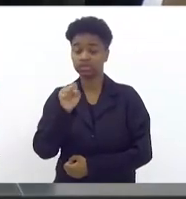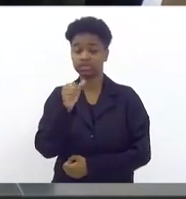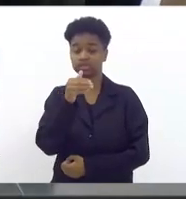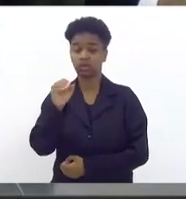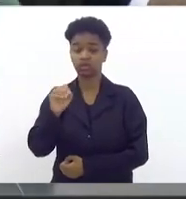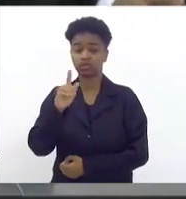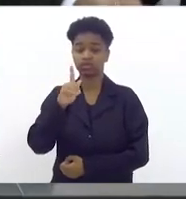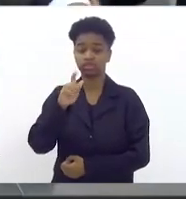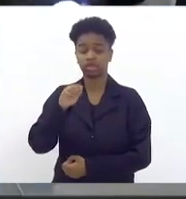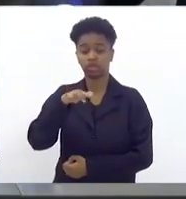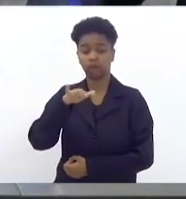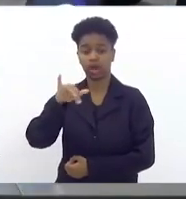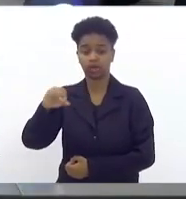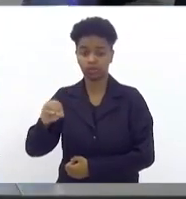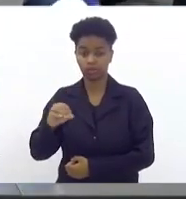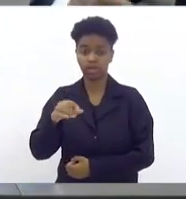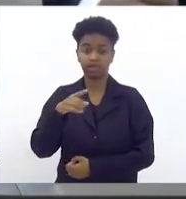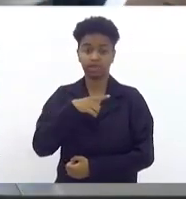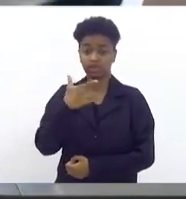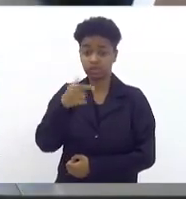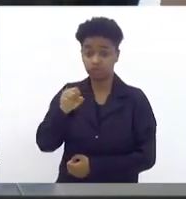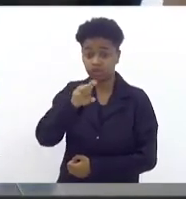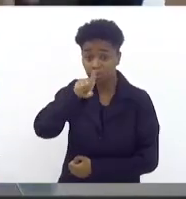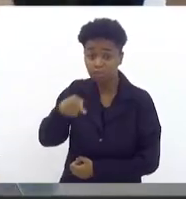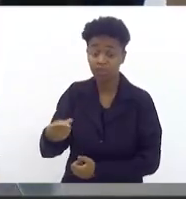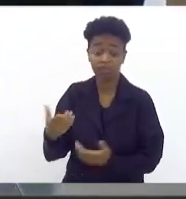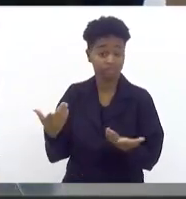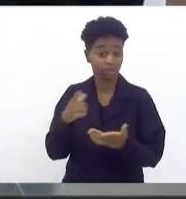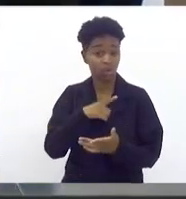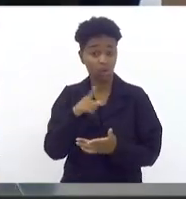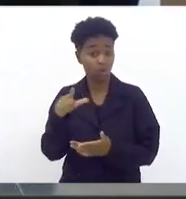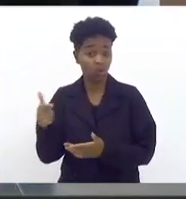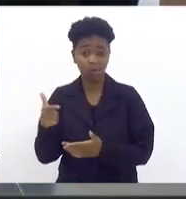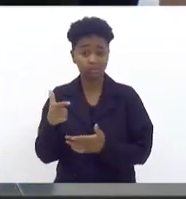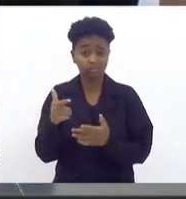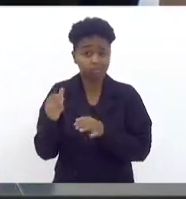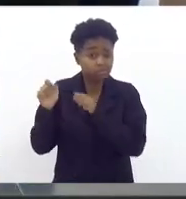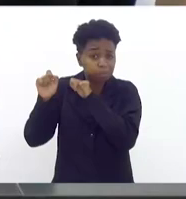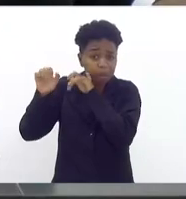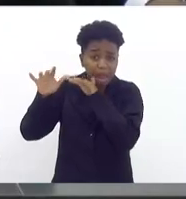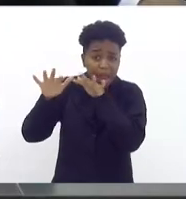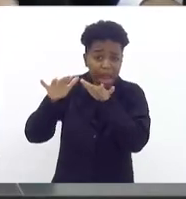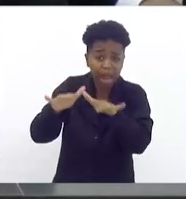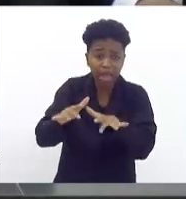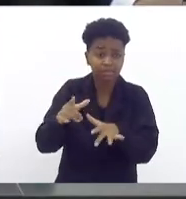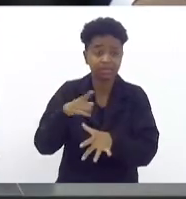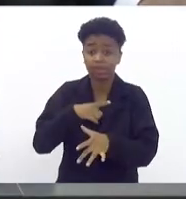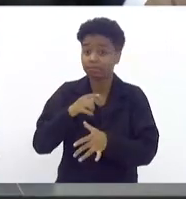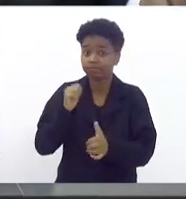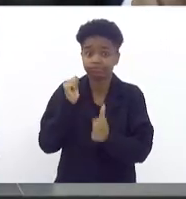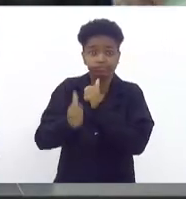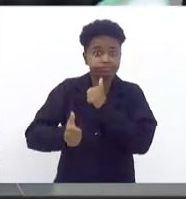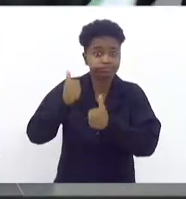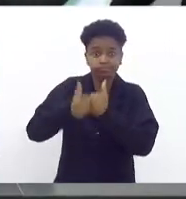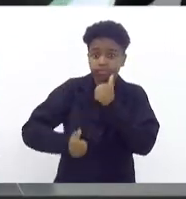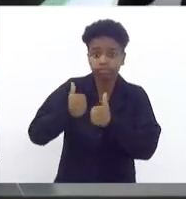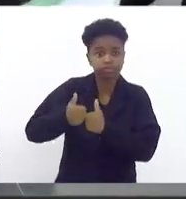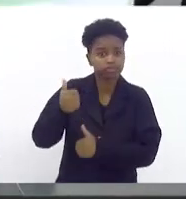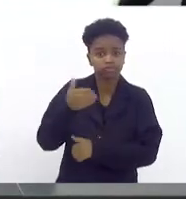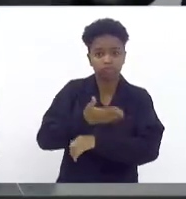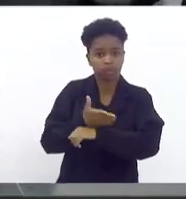E o Raulino de Oliveira, 18.200 pessoas, que são os estádios com mais volume de jogos. Então, não existe